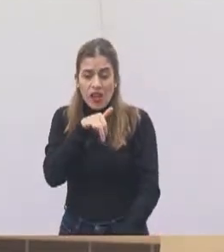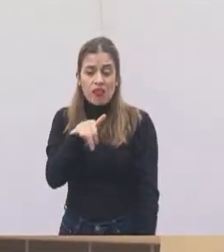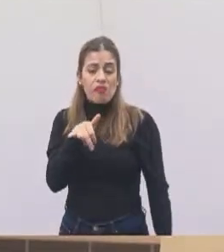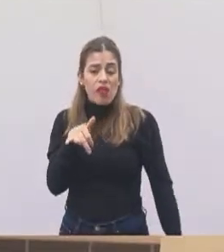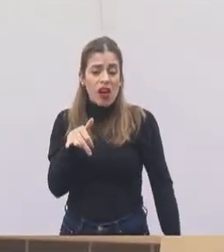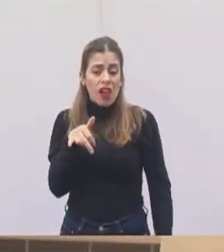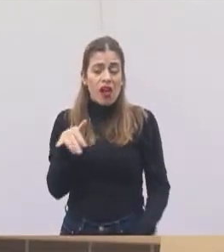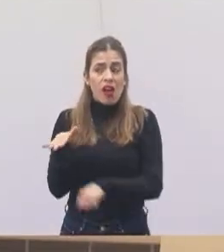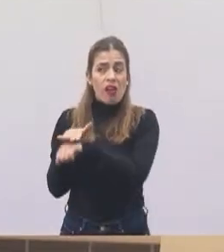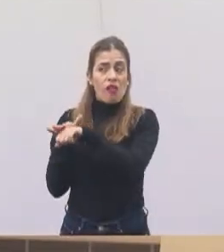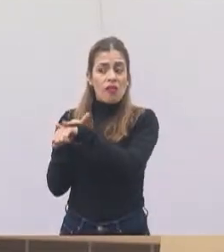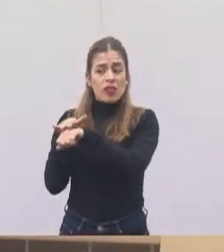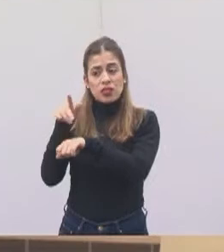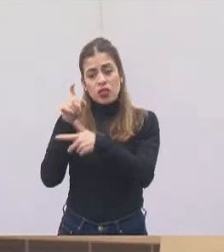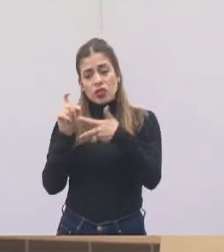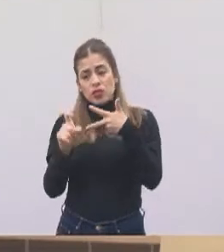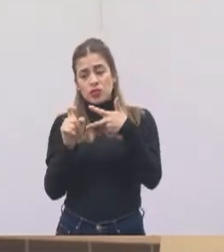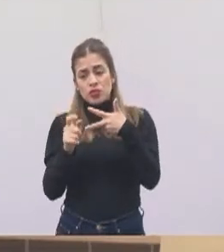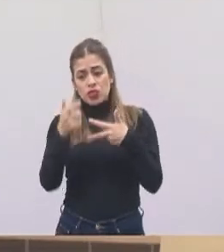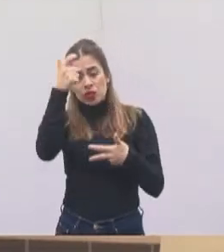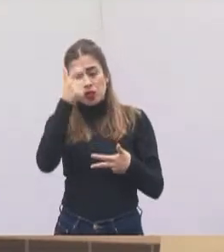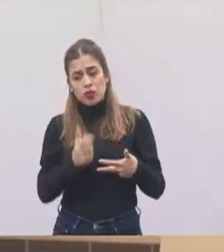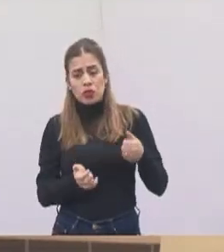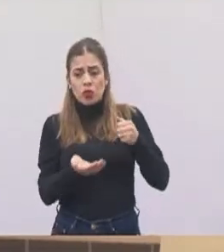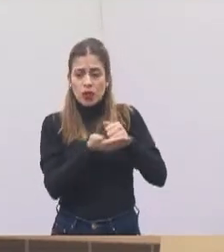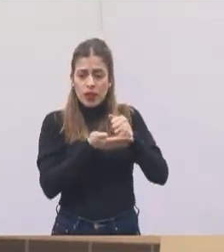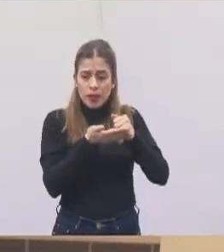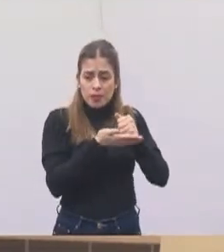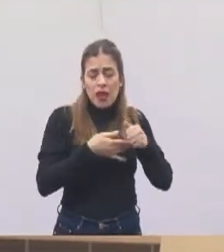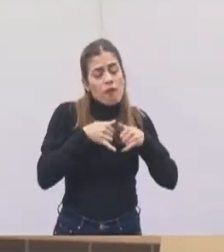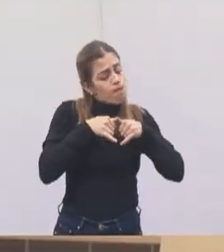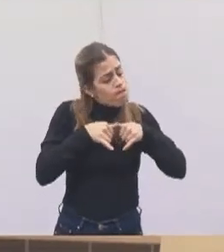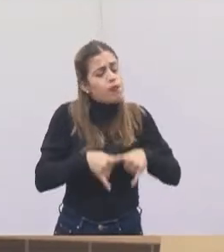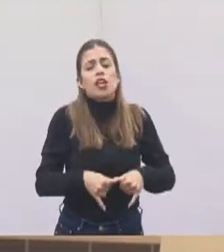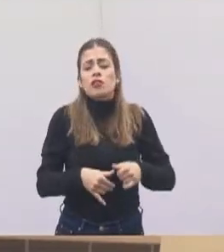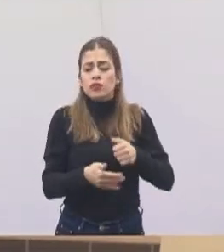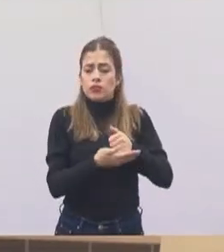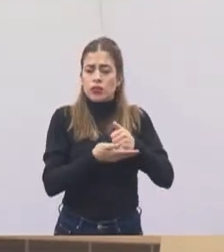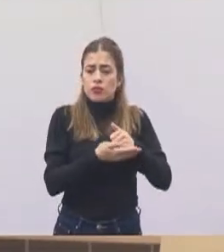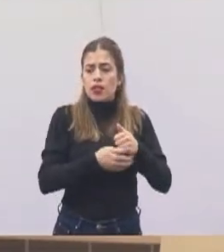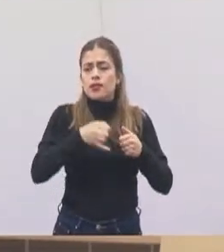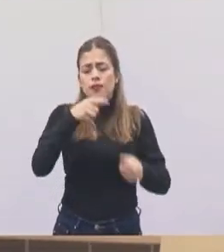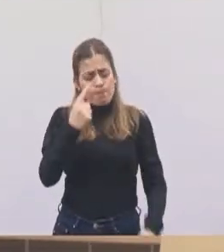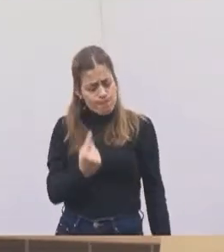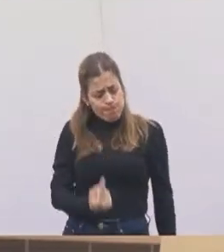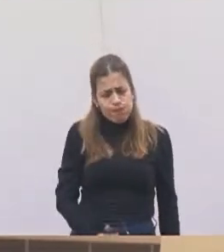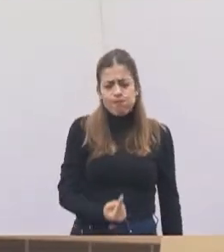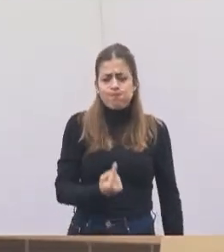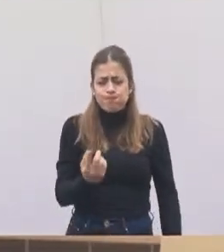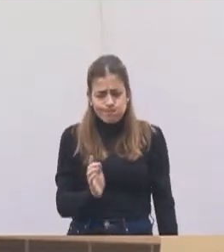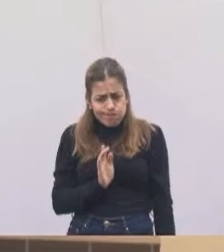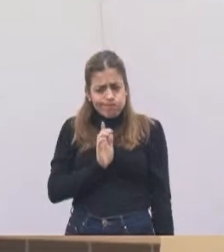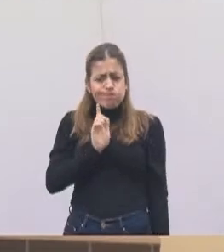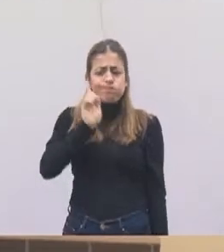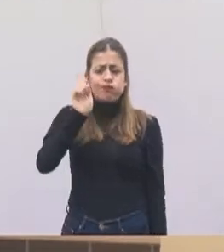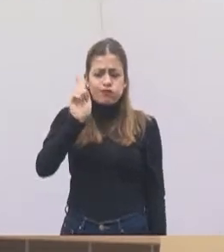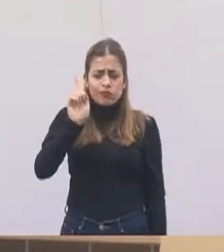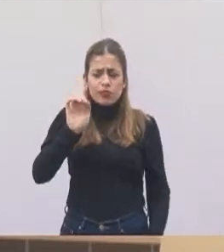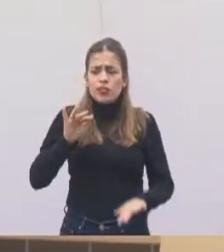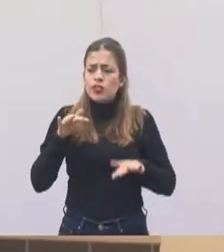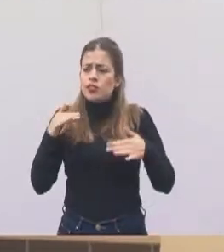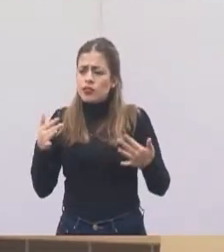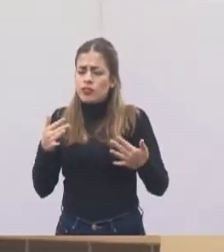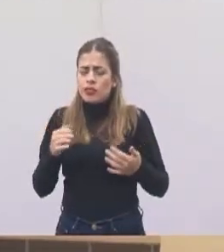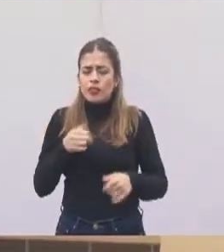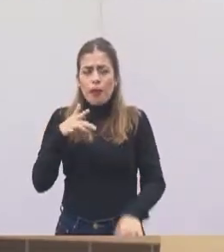com o executivo. Eu sou da base, permanecerei, e se tiver que afundar, afunda, se tiver que flutuar, flutua, se